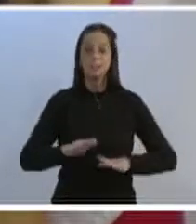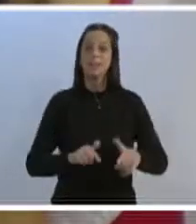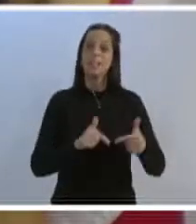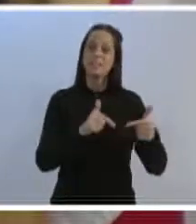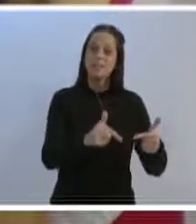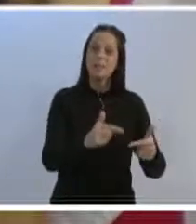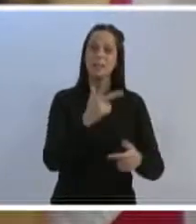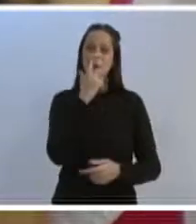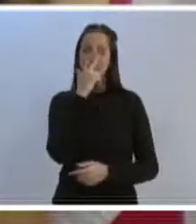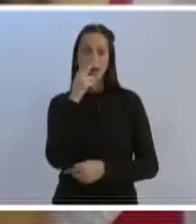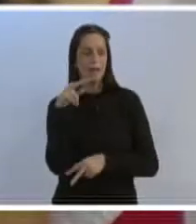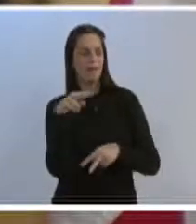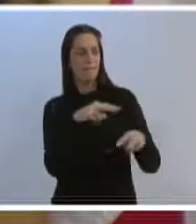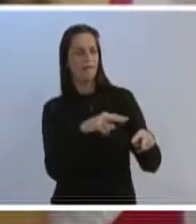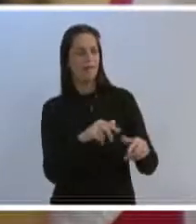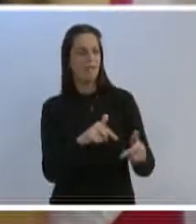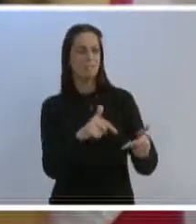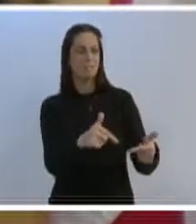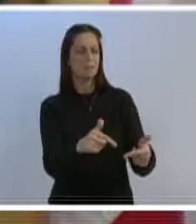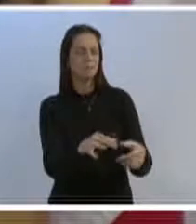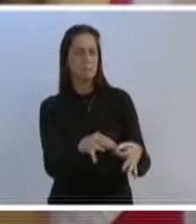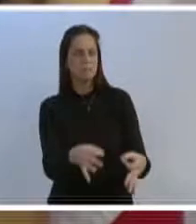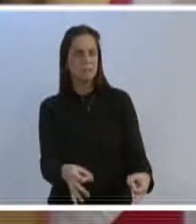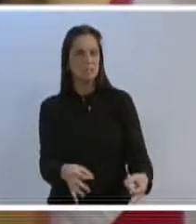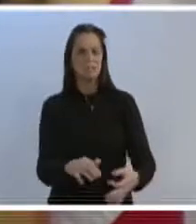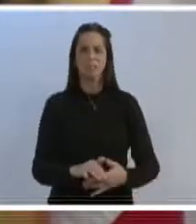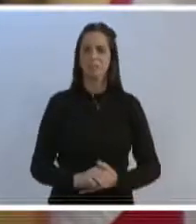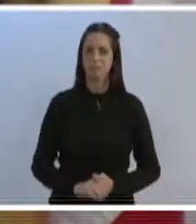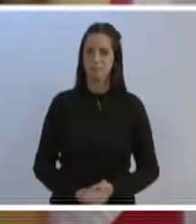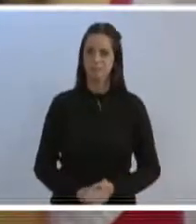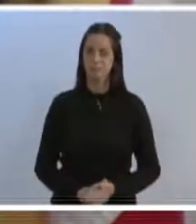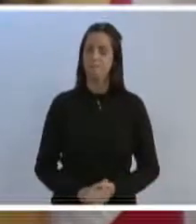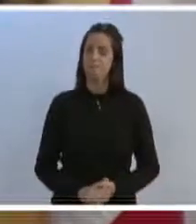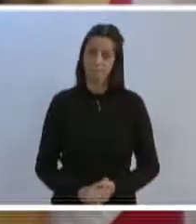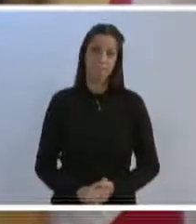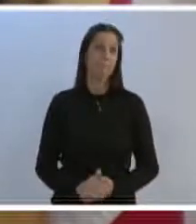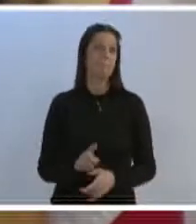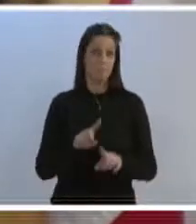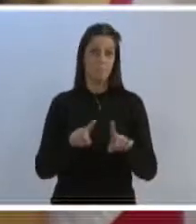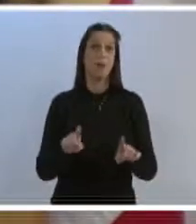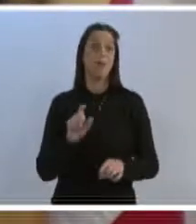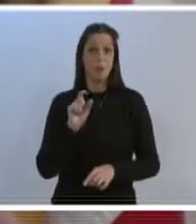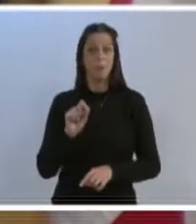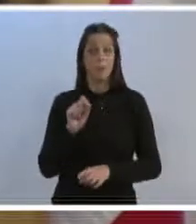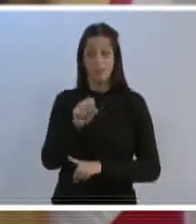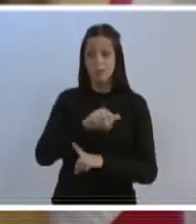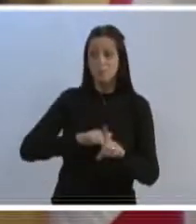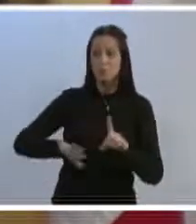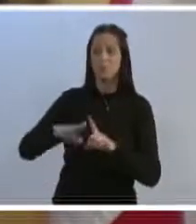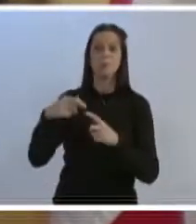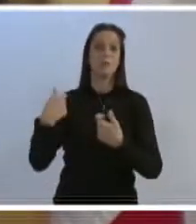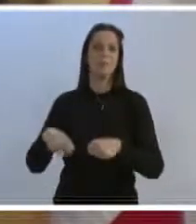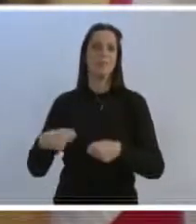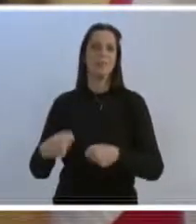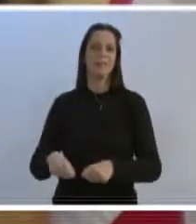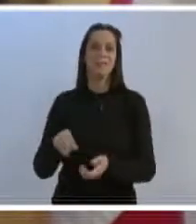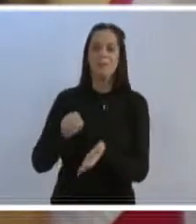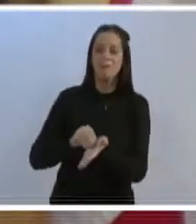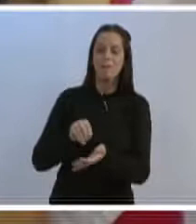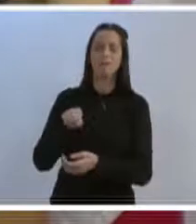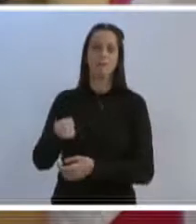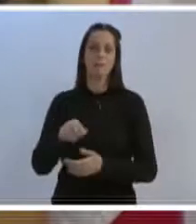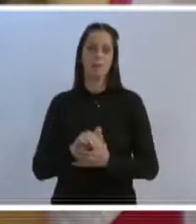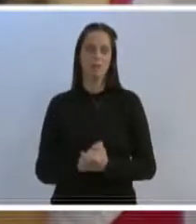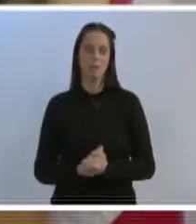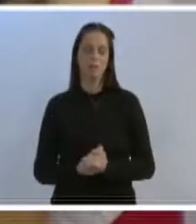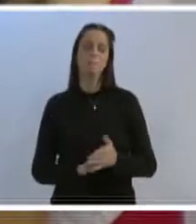parece ações simples mas é as demandas que a sociedade tem no dia a dia seja o